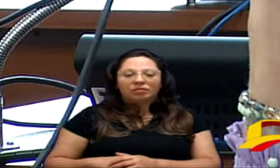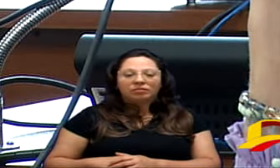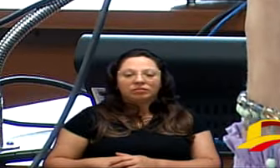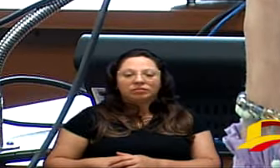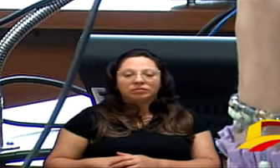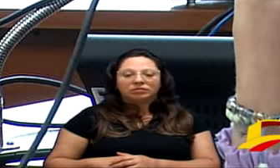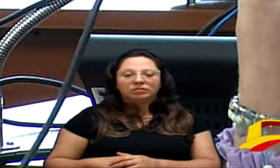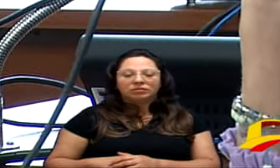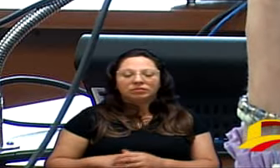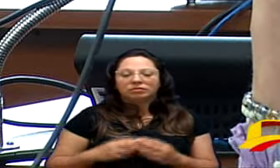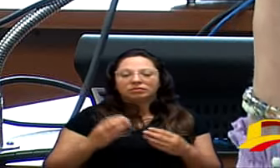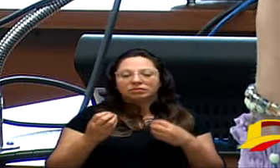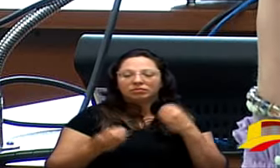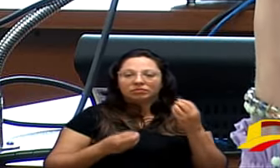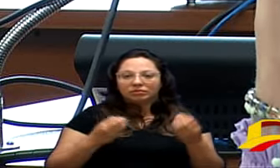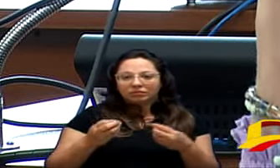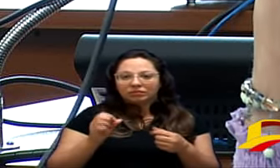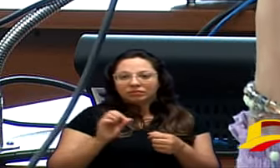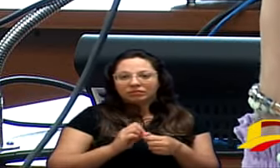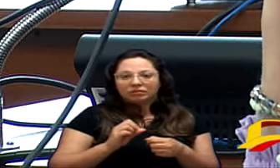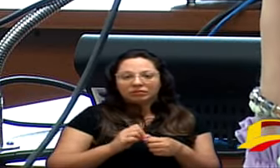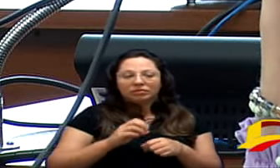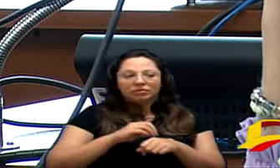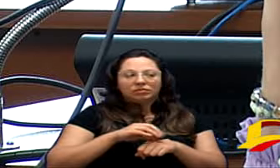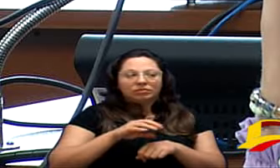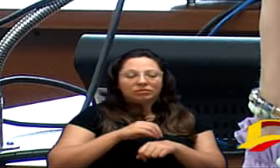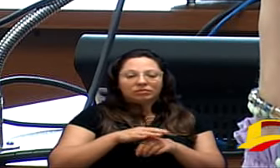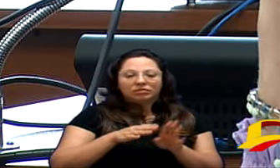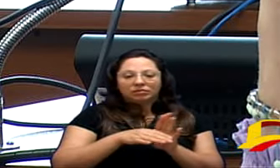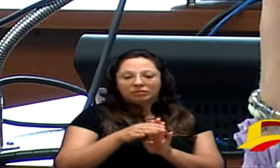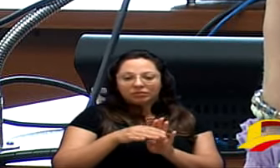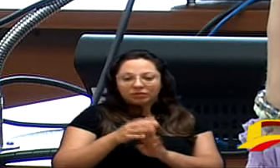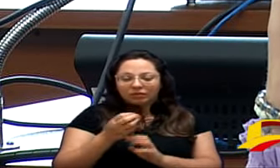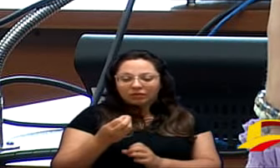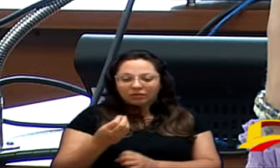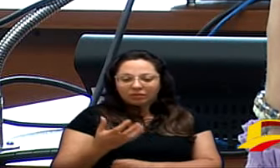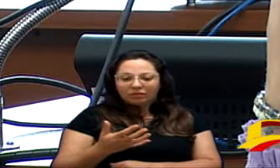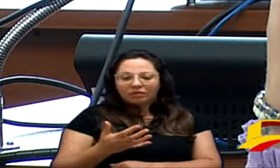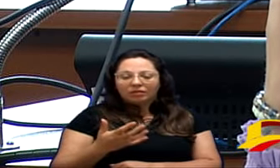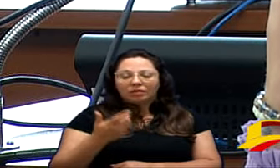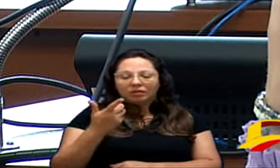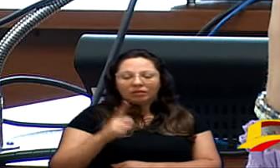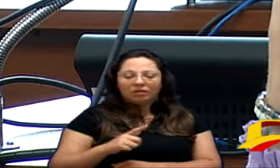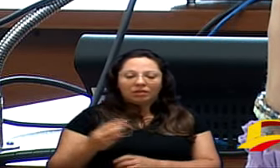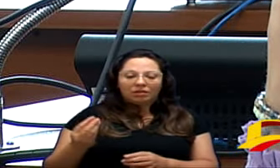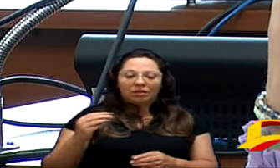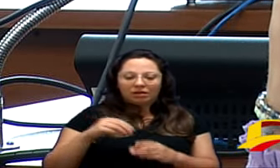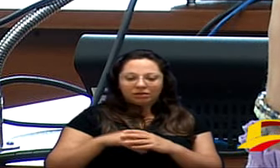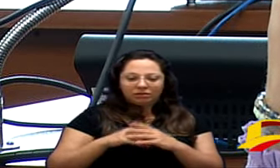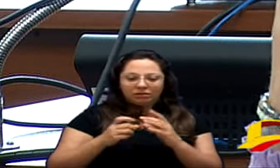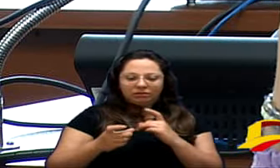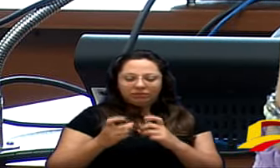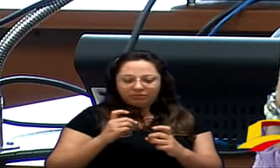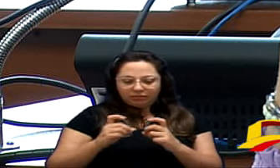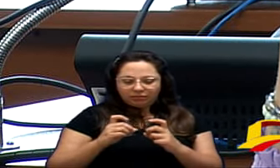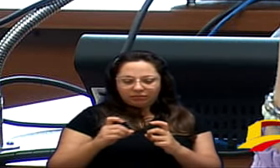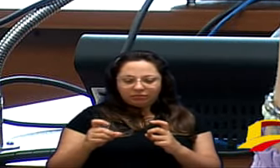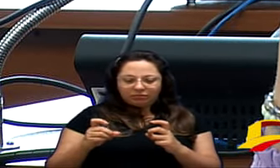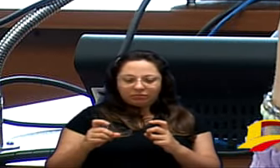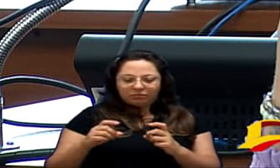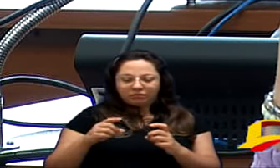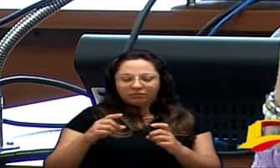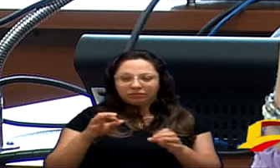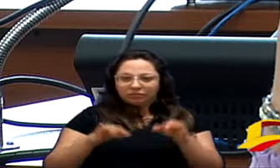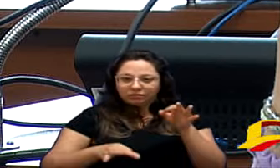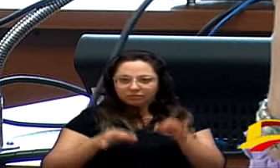saber como que tá sendo feita essa orientação dentro da discussão da questão jurídica da